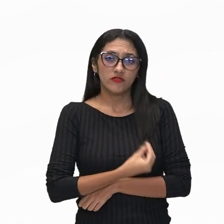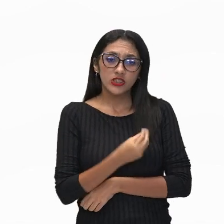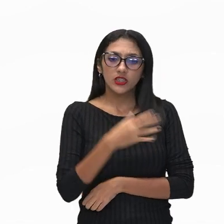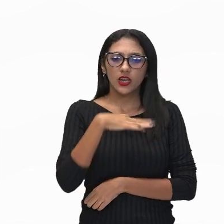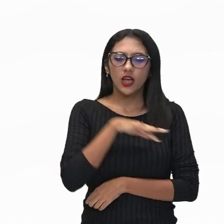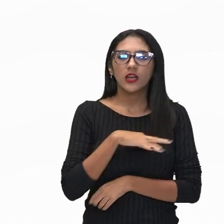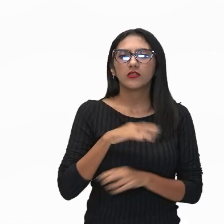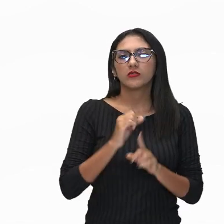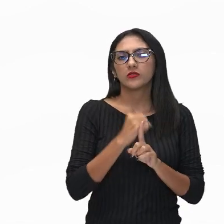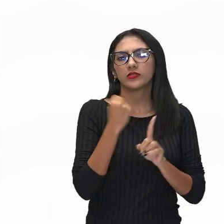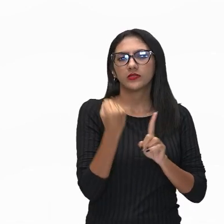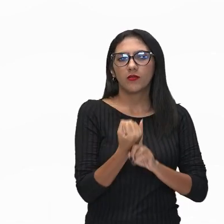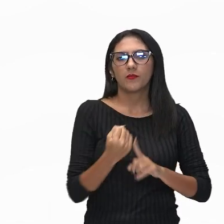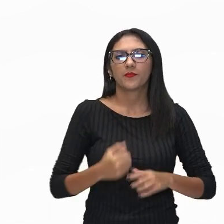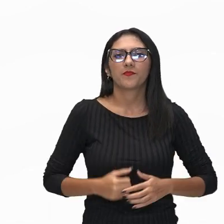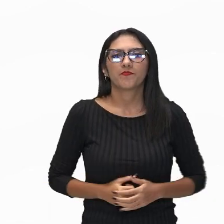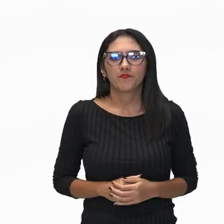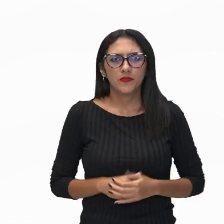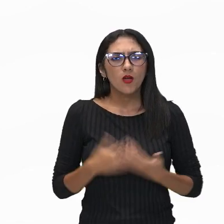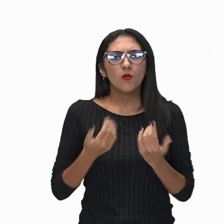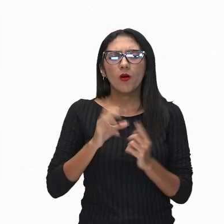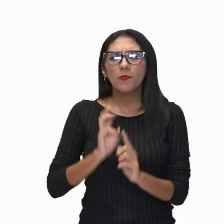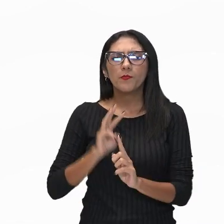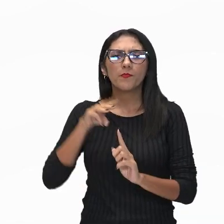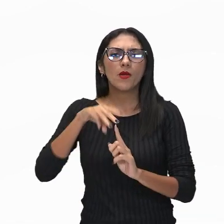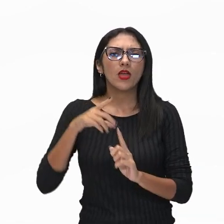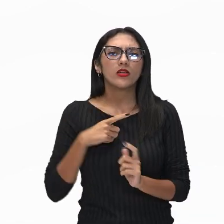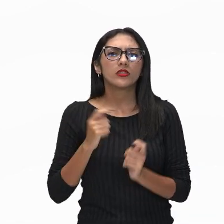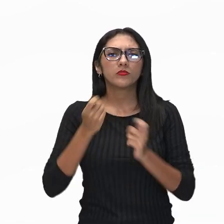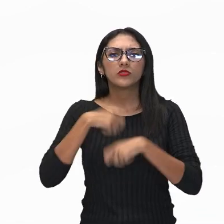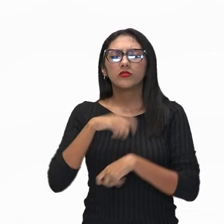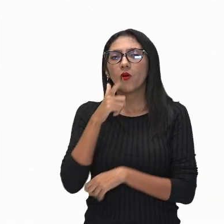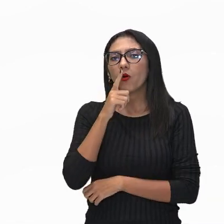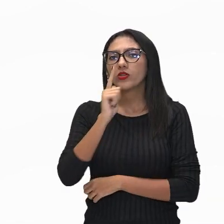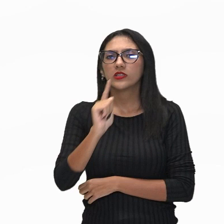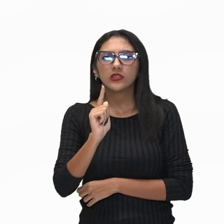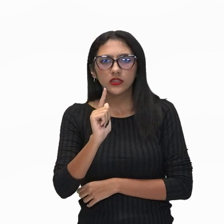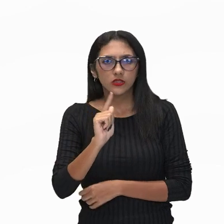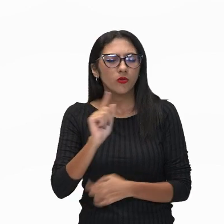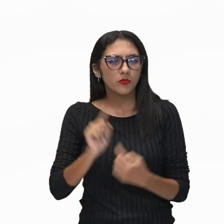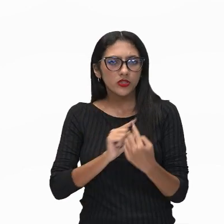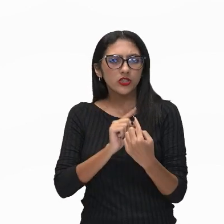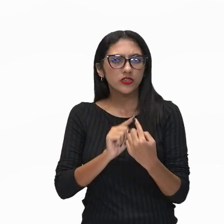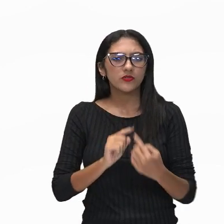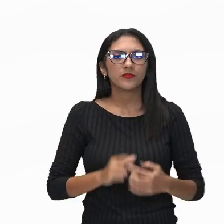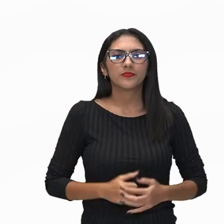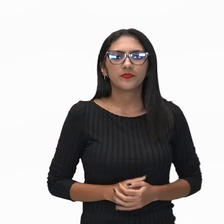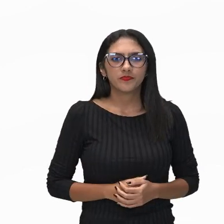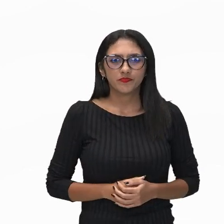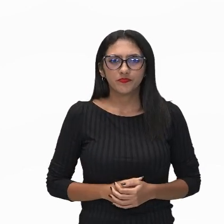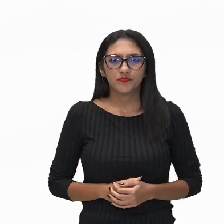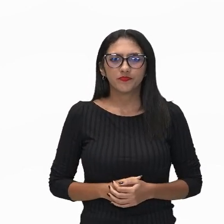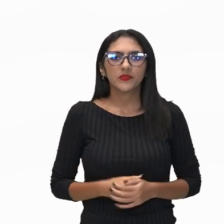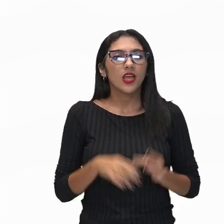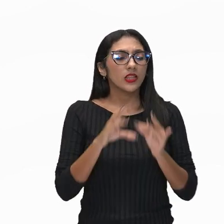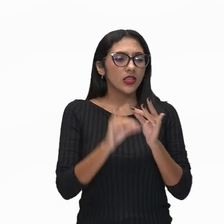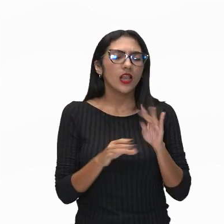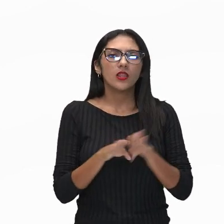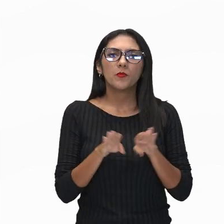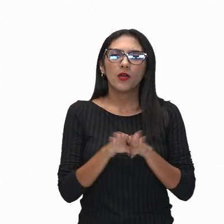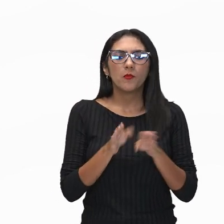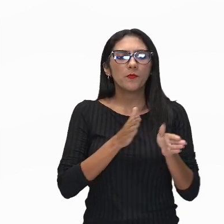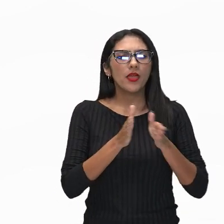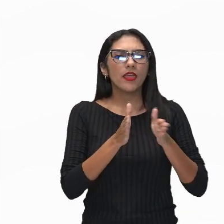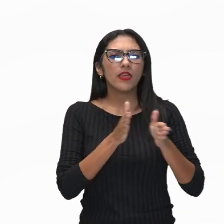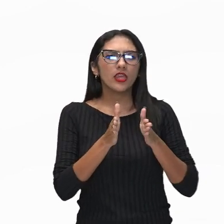sociedade. Quais as metas para alcançar os meus objetivos sociais? Definição dos